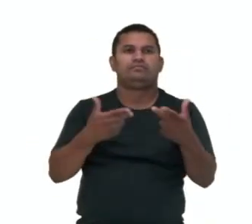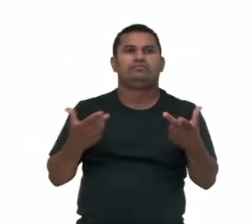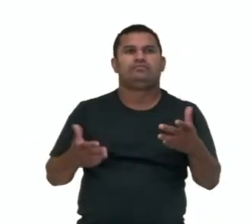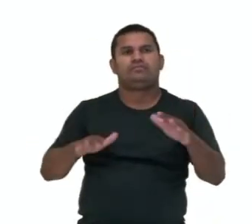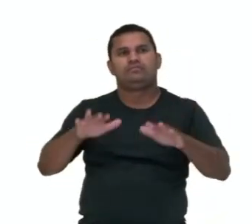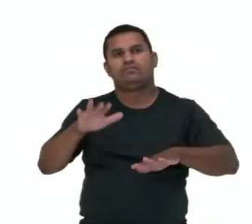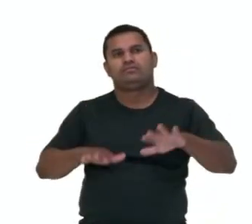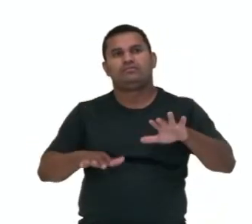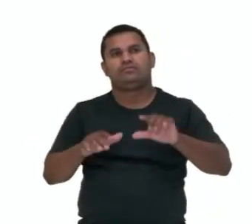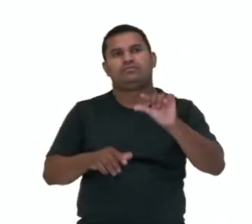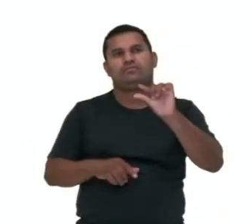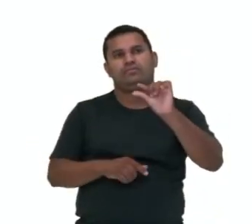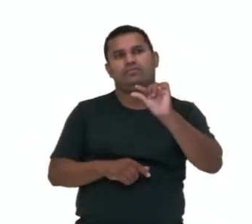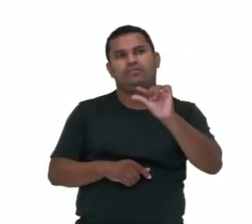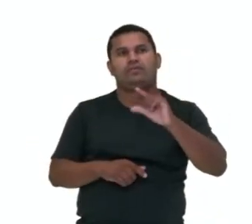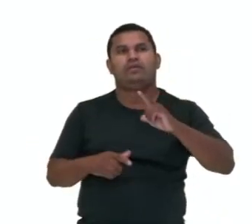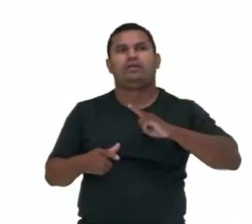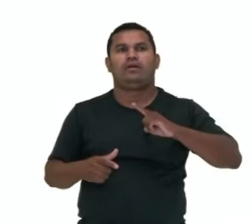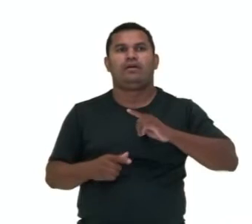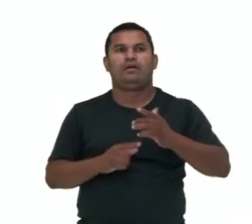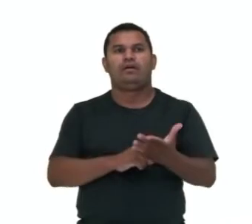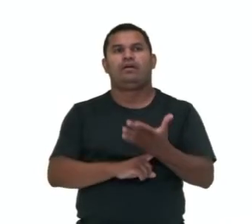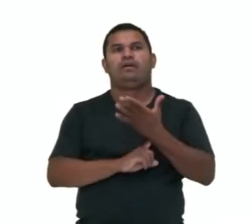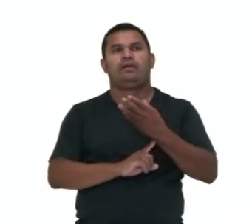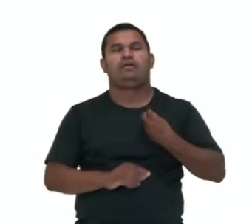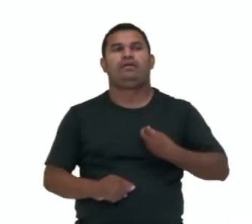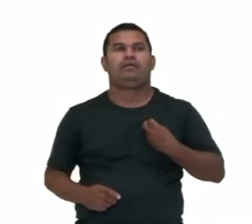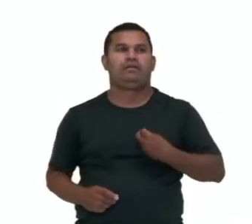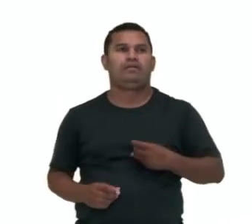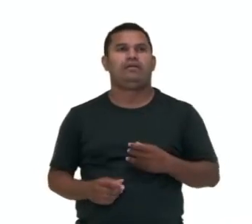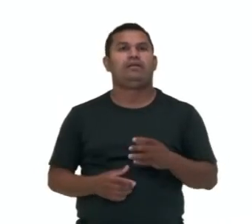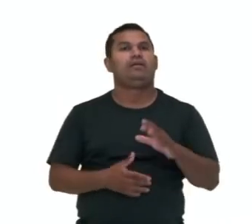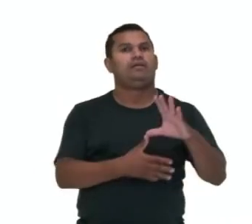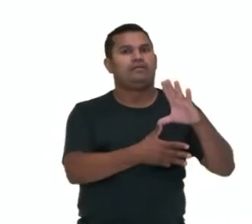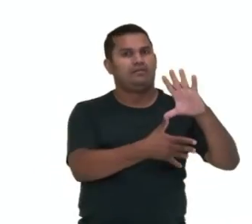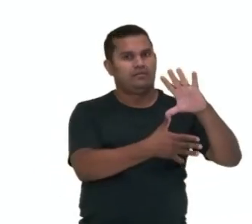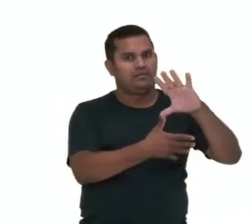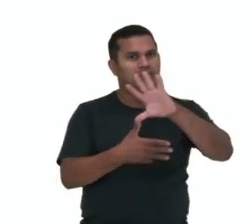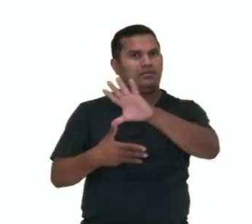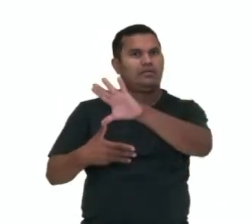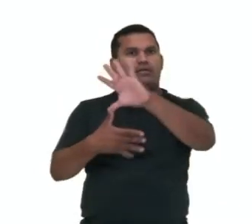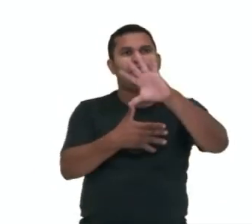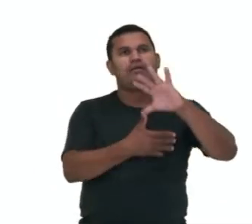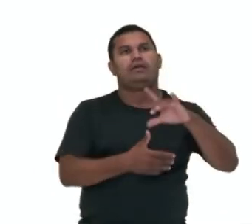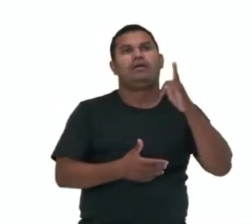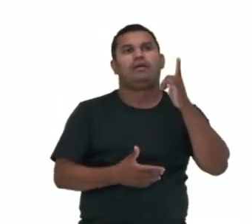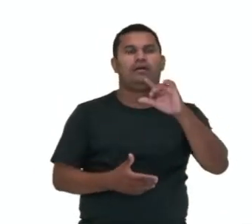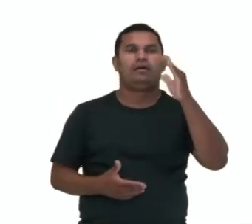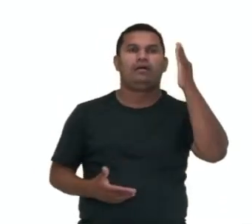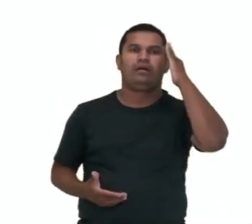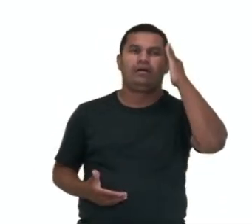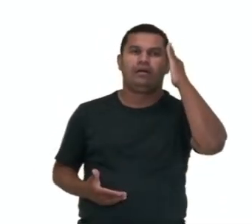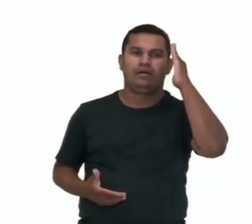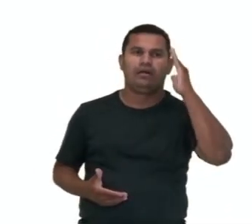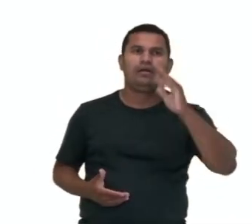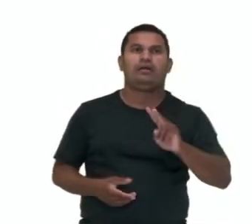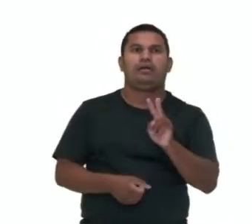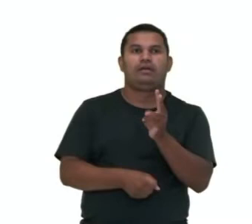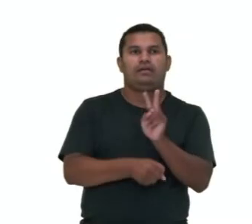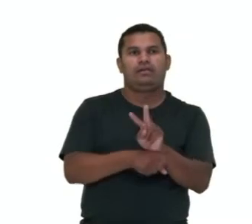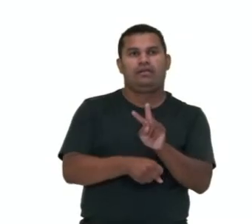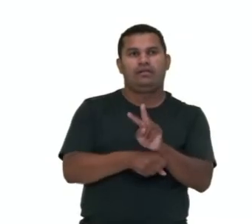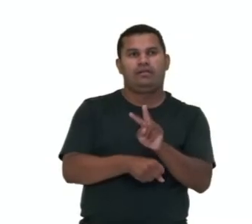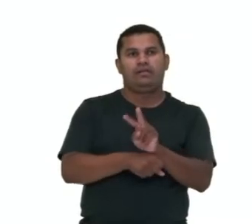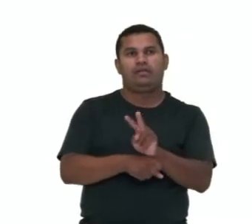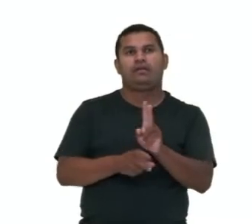criação dessas reservas da biosfera. Então o mapa do mundo aqui consegue trazer para nós uma ideia, né, das áreas onde nós vamos ter